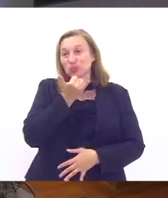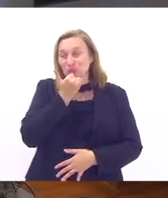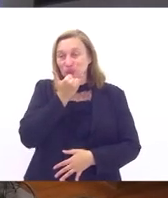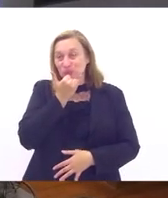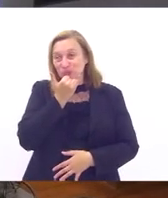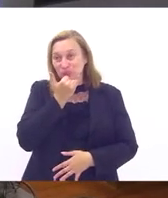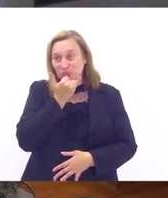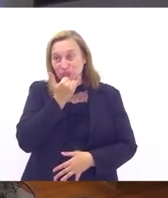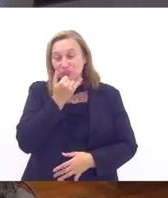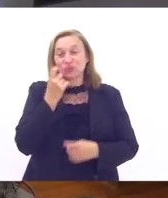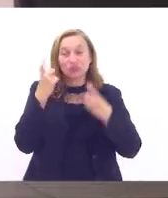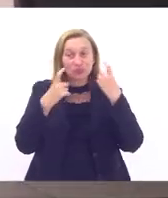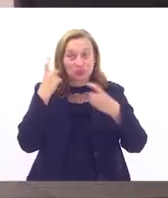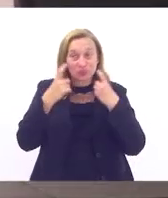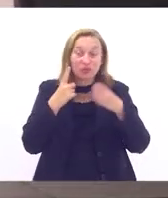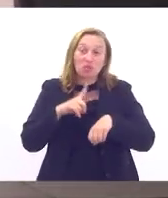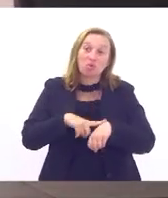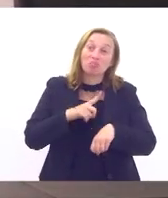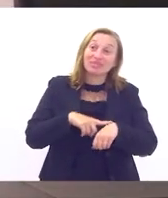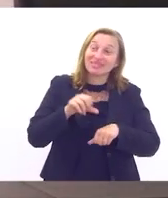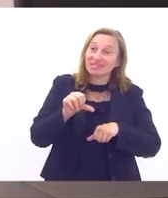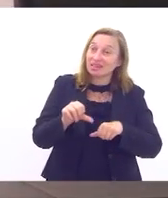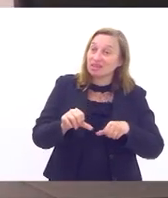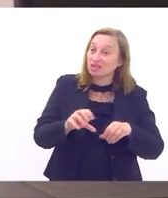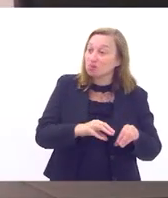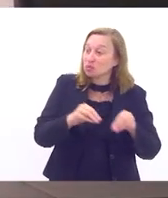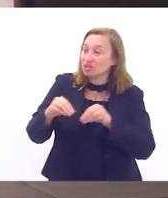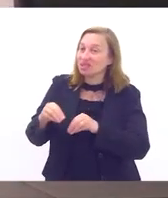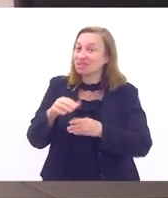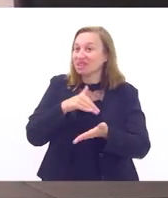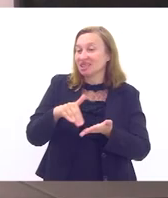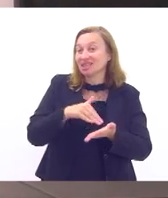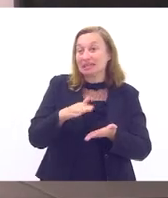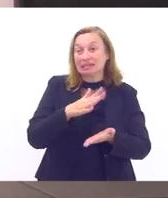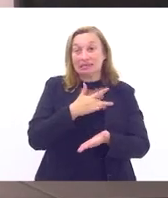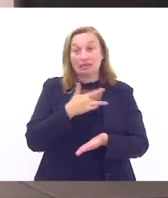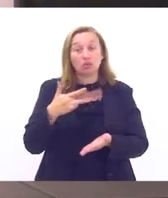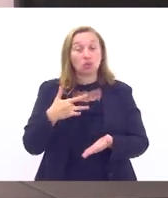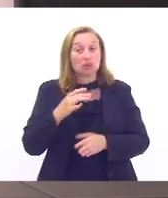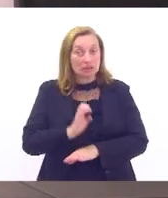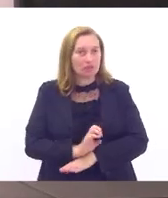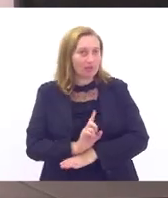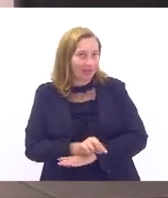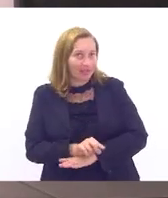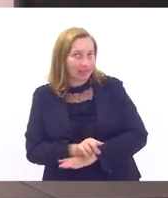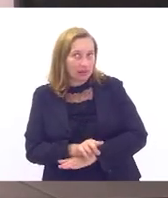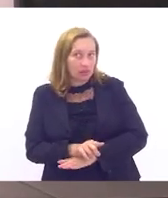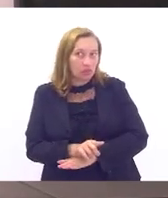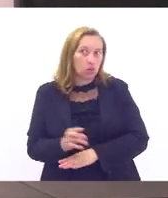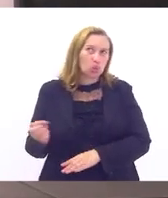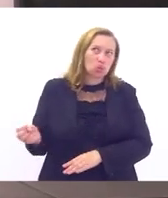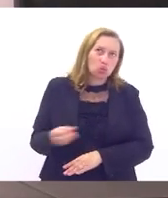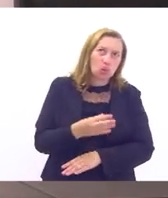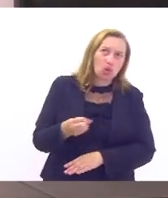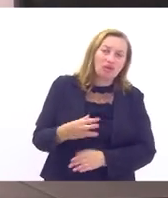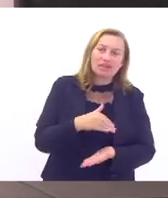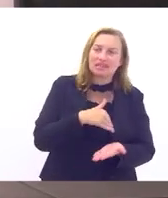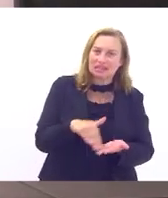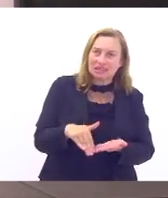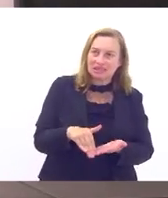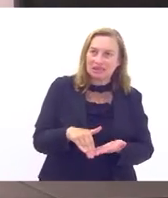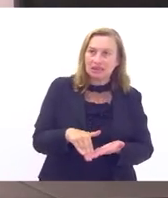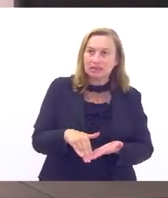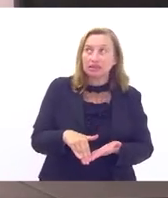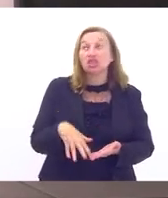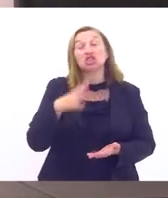A gente fica muito preocupado, nós estamos num momento de mudança da Secretaria de Saúde estadual, não é isso? Há uma nova secretária, né?